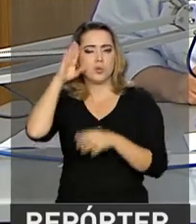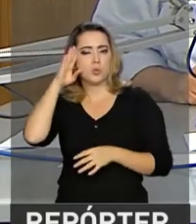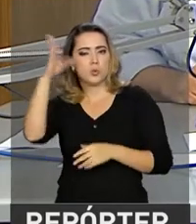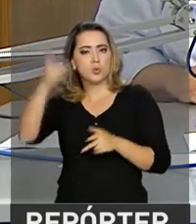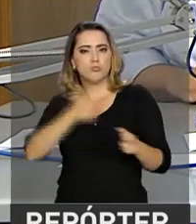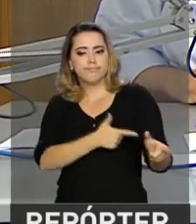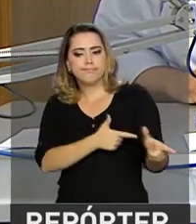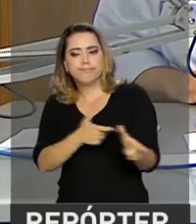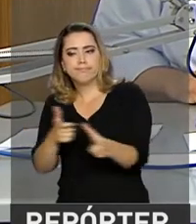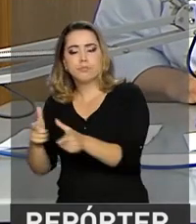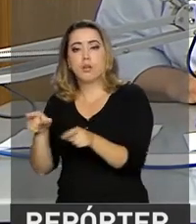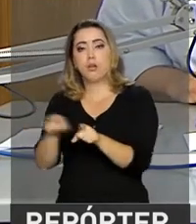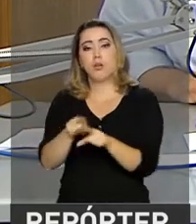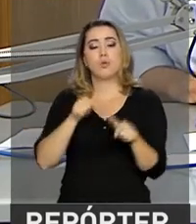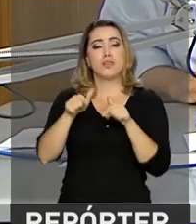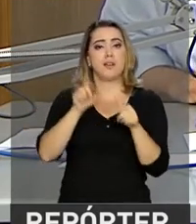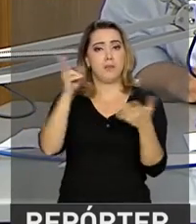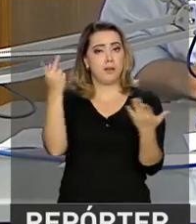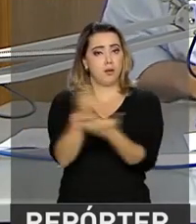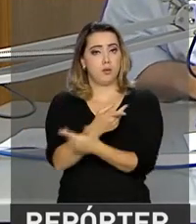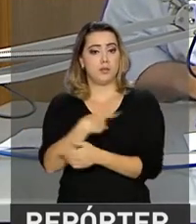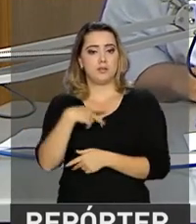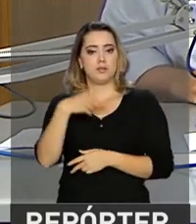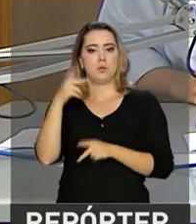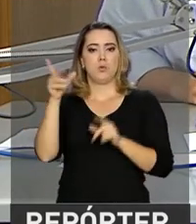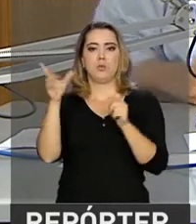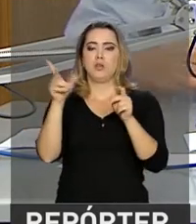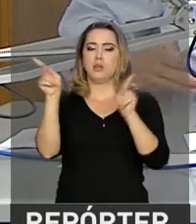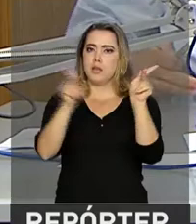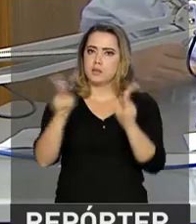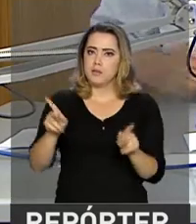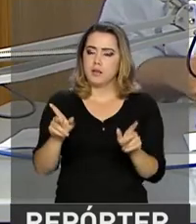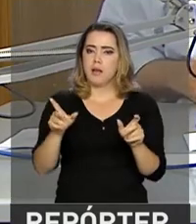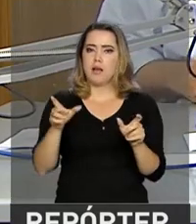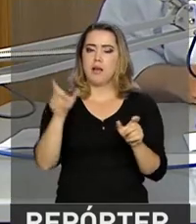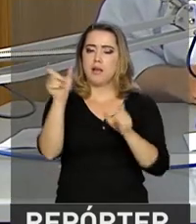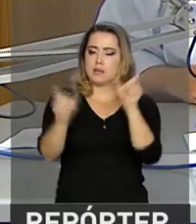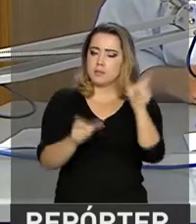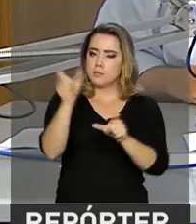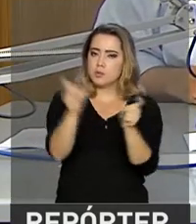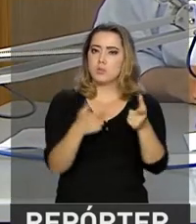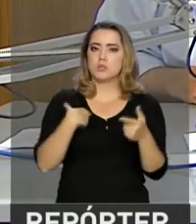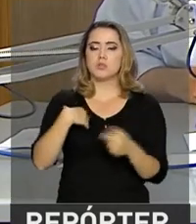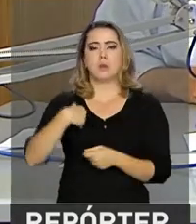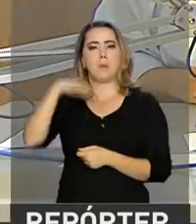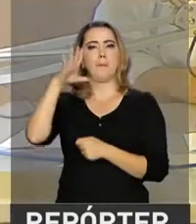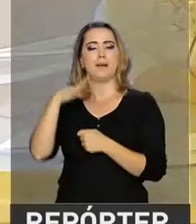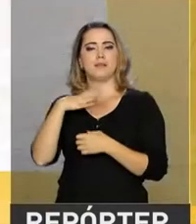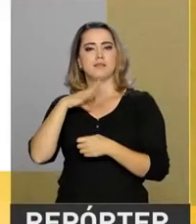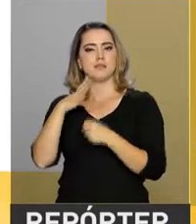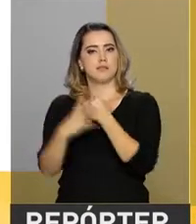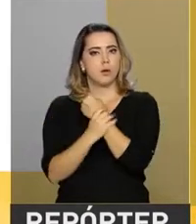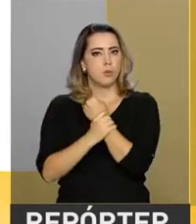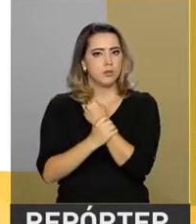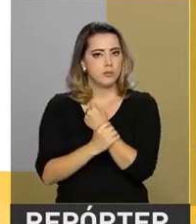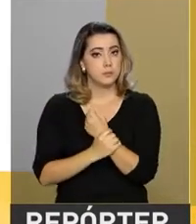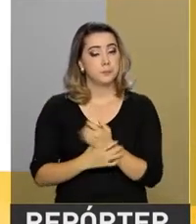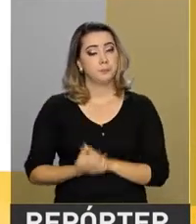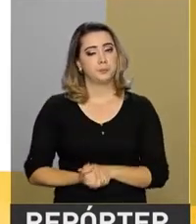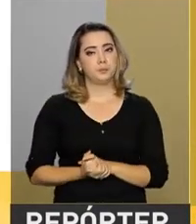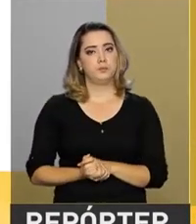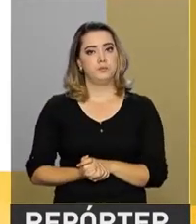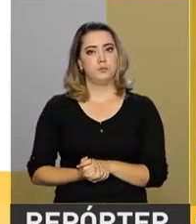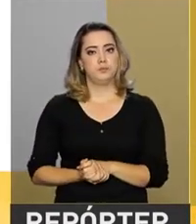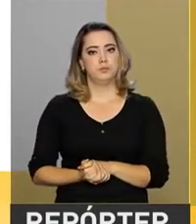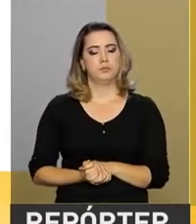crime. As ações têm feito com que a população tenha mais tranquilidade, esteja se sentindo mais segura? Os dados que nós temos